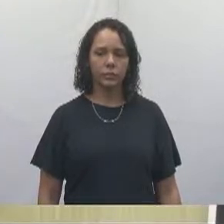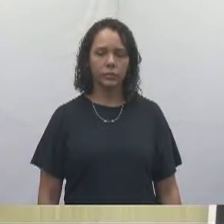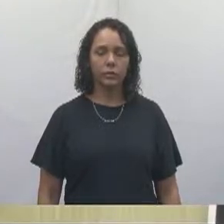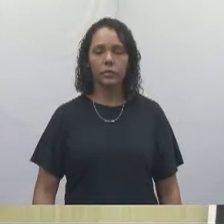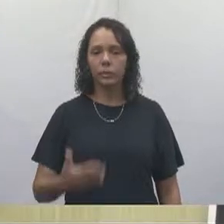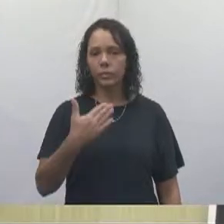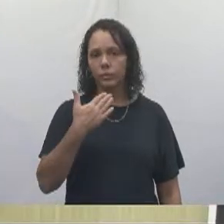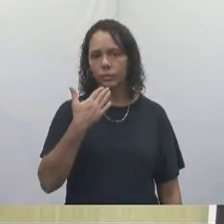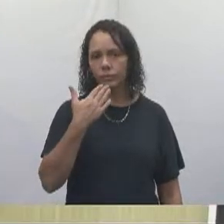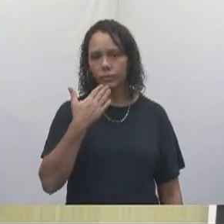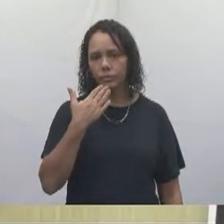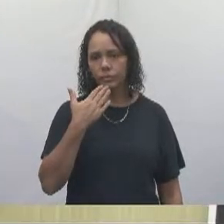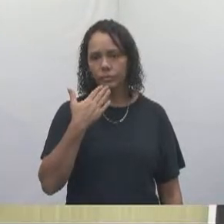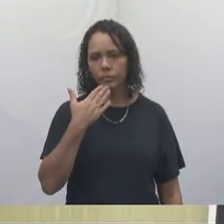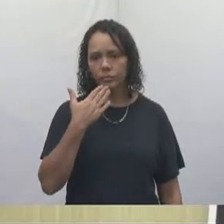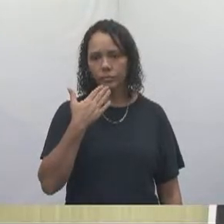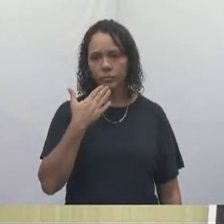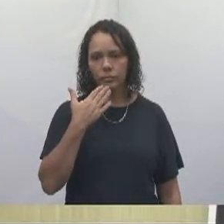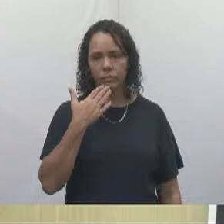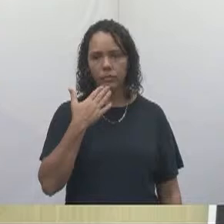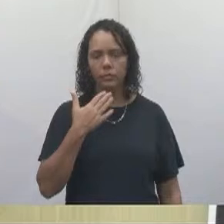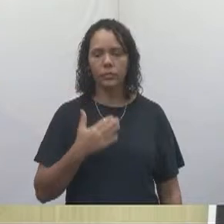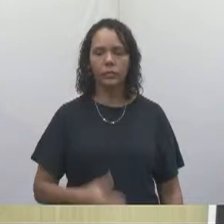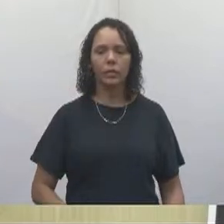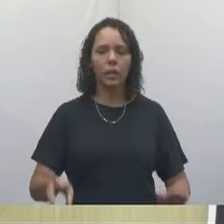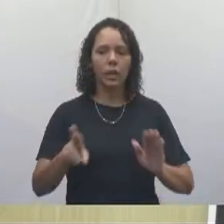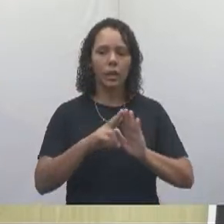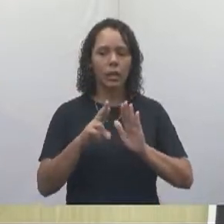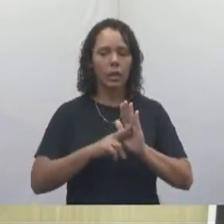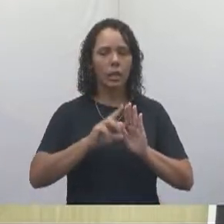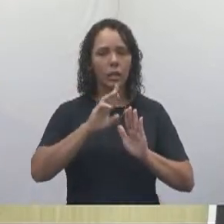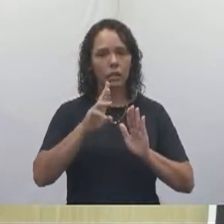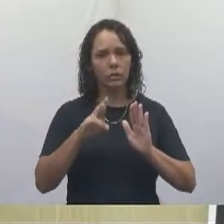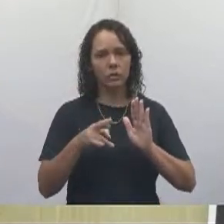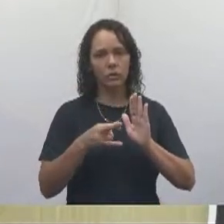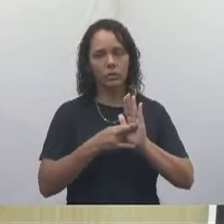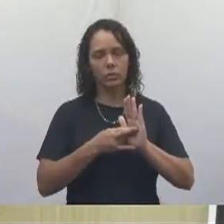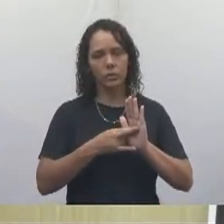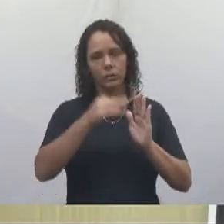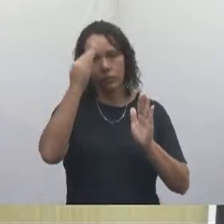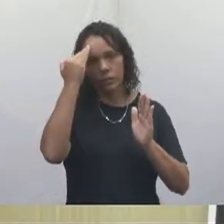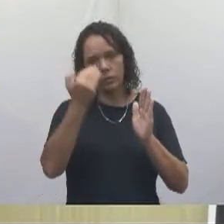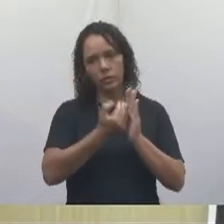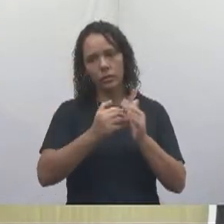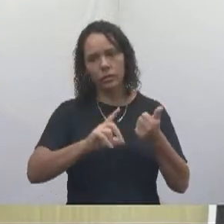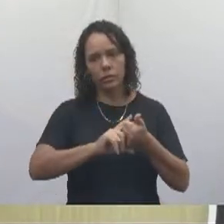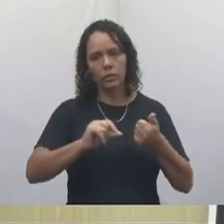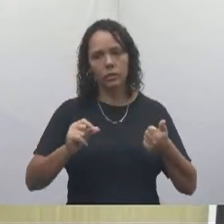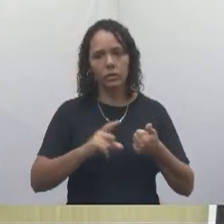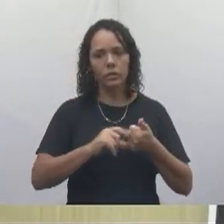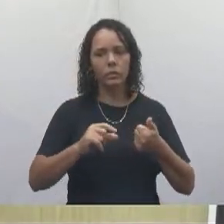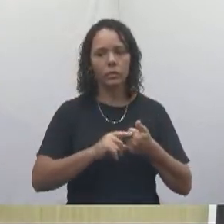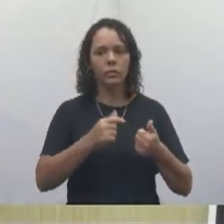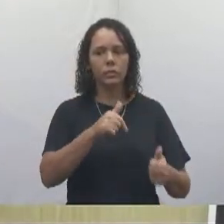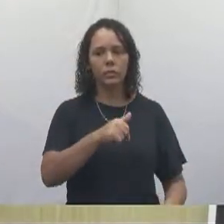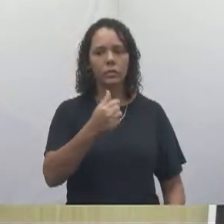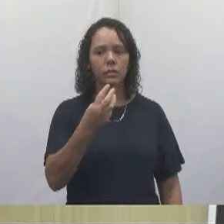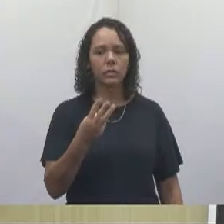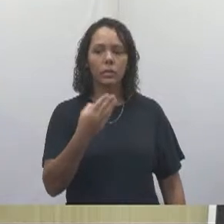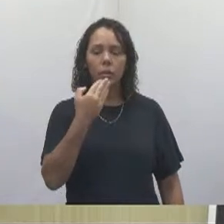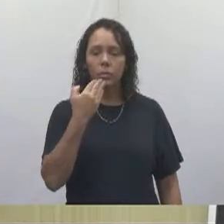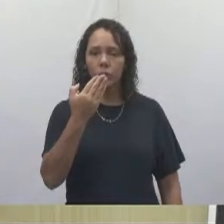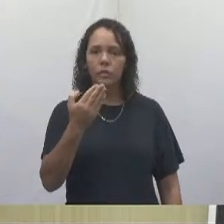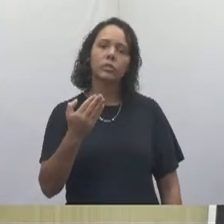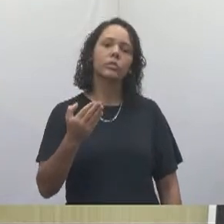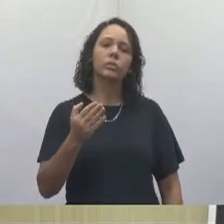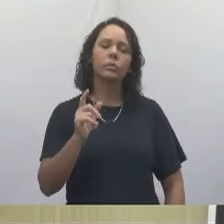Requeremos ouvido e aprovado pela Egrégio Plenário, cumpridas as formalidades do regimento interno, em especial o artigo 73, seja o processo